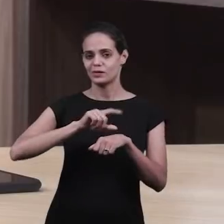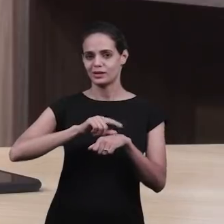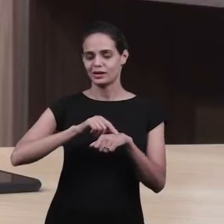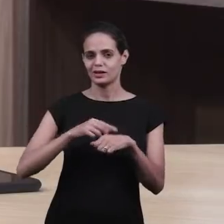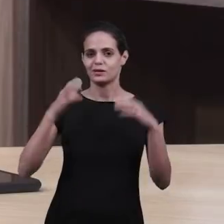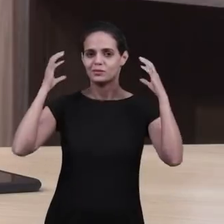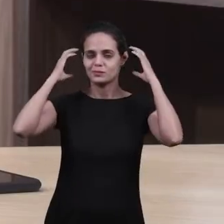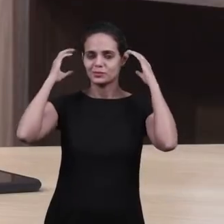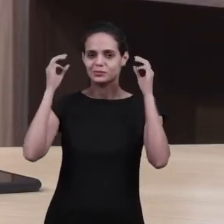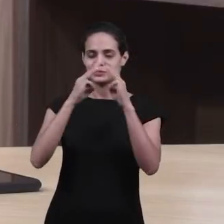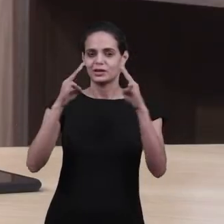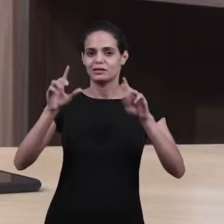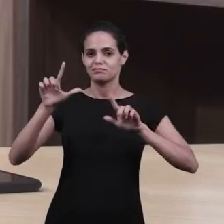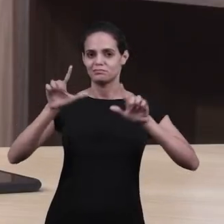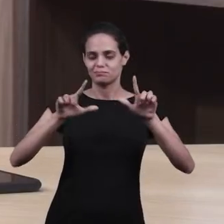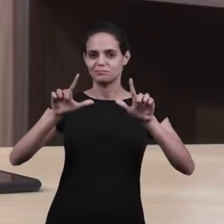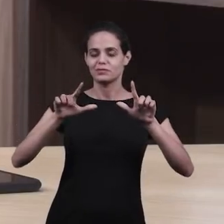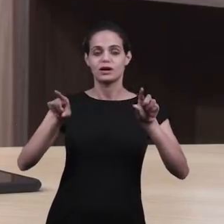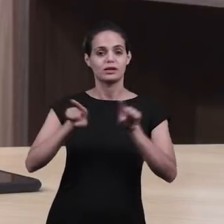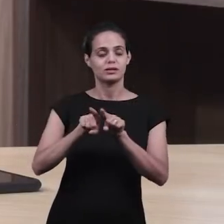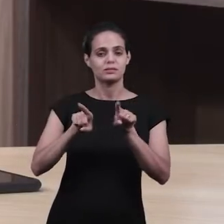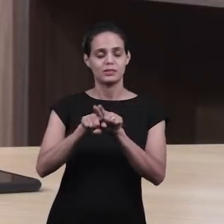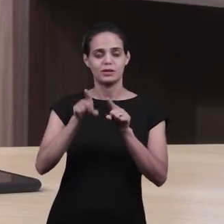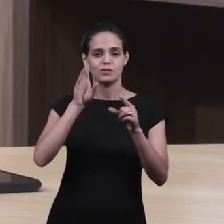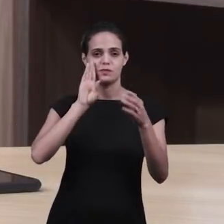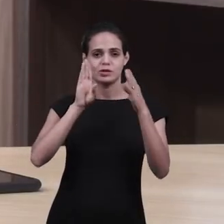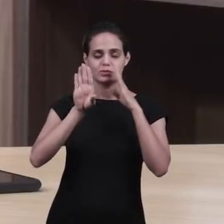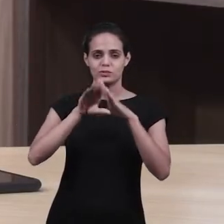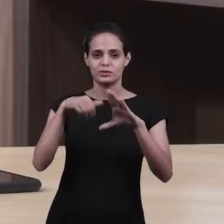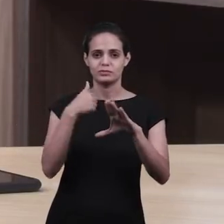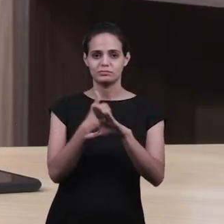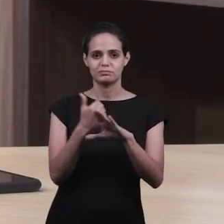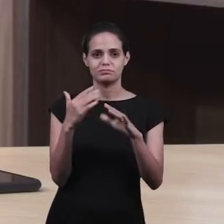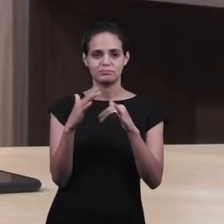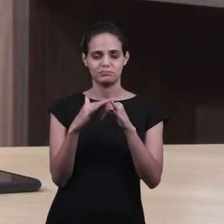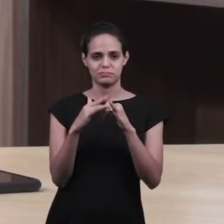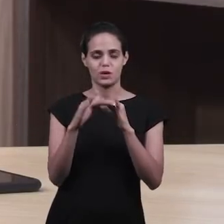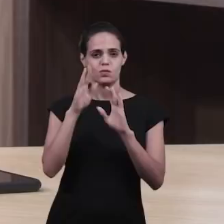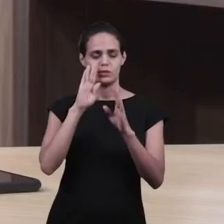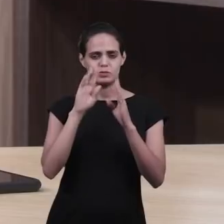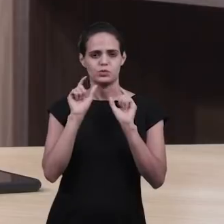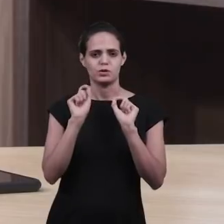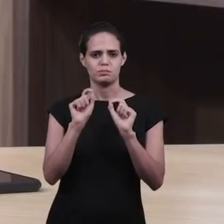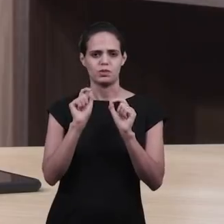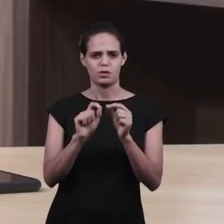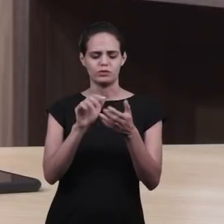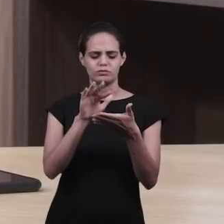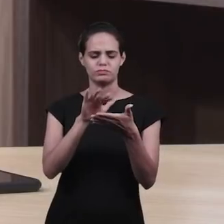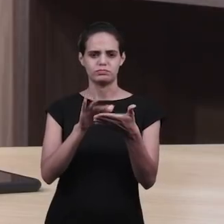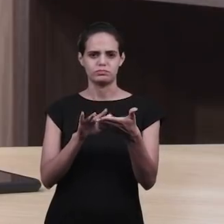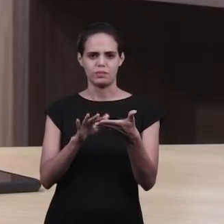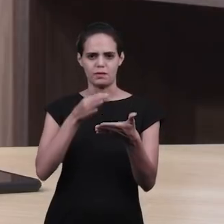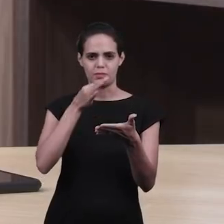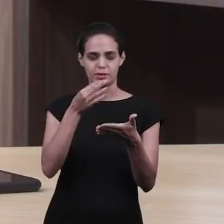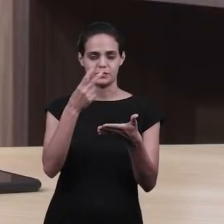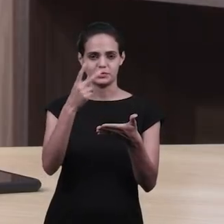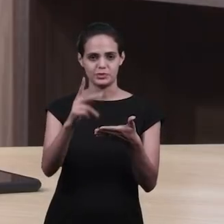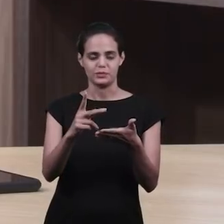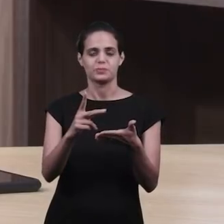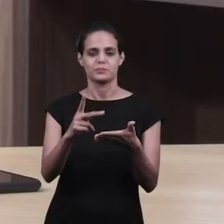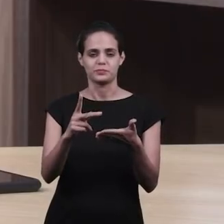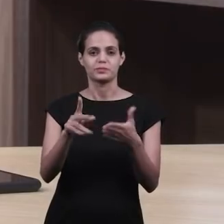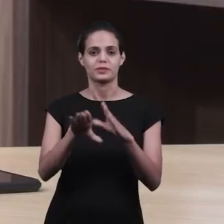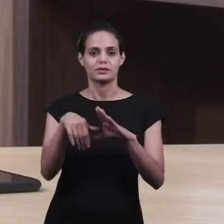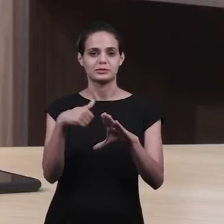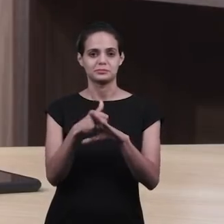Manaim. Aliás, no Facebook você pode colocar o seu comentário e no canal do YouTube, no canal da Igreja Cristã Maranata no YouTube. Você pode